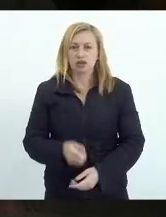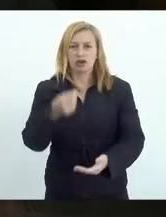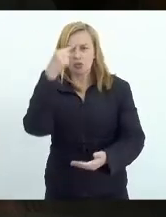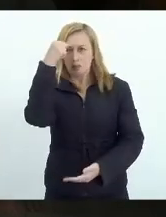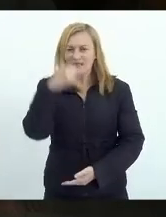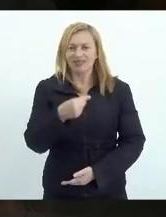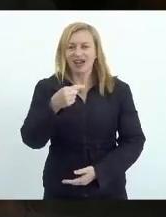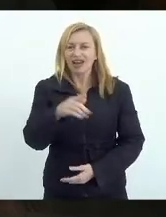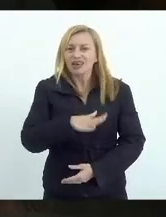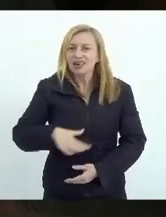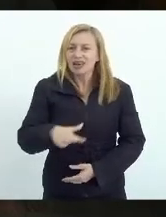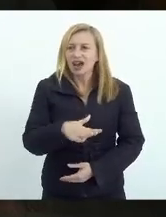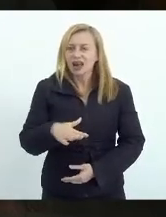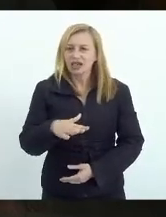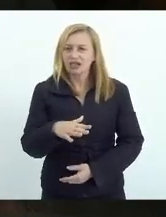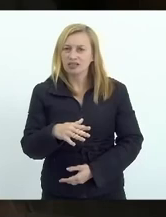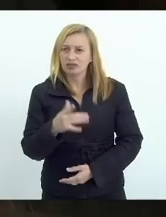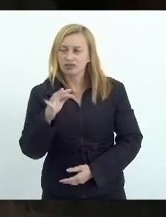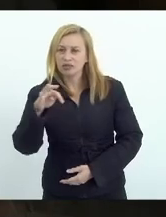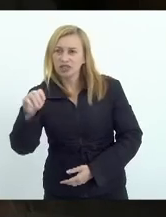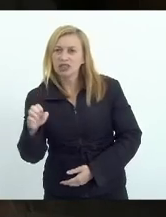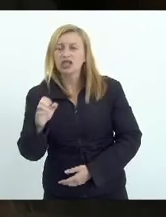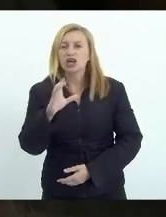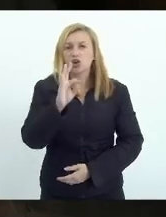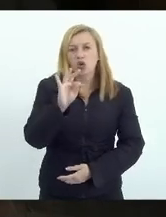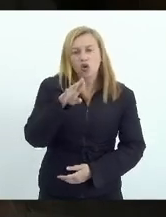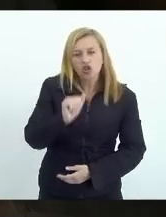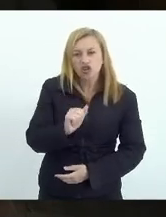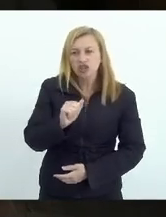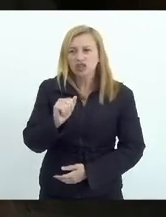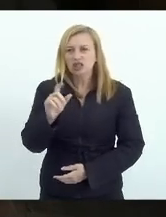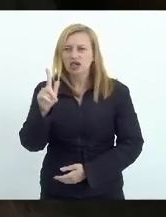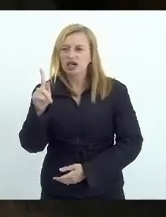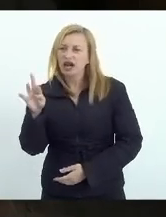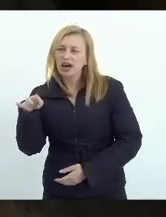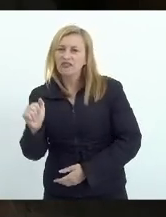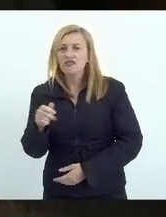fluminense do que o Costa Gravas retratou nesse filme